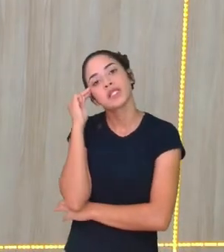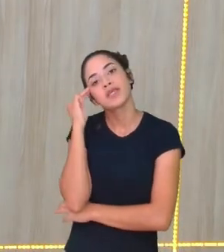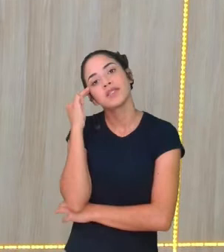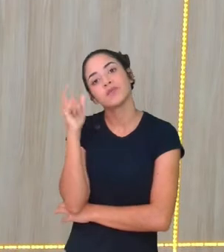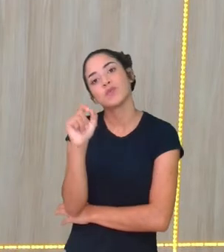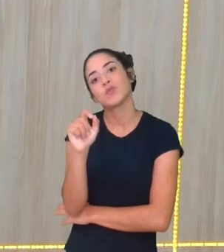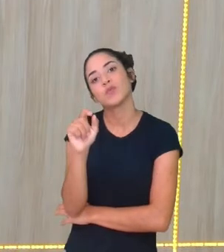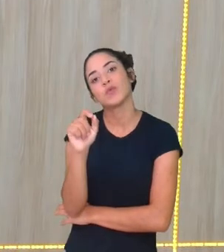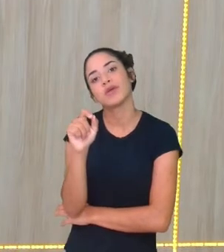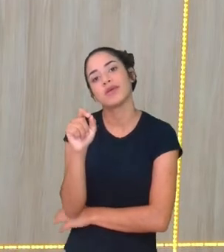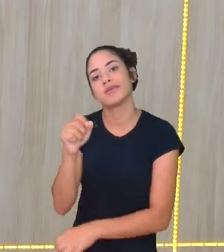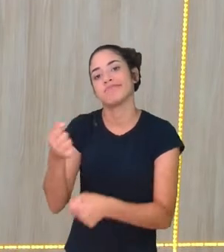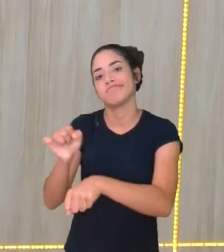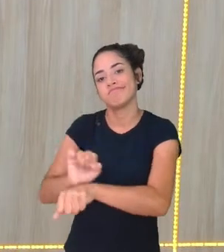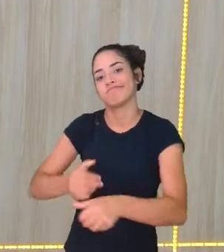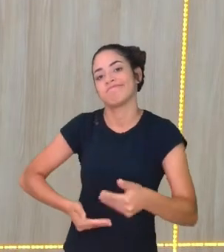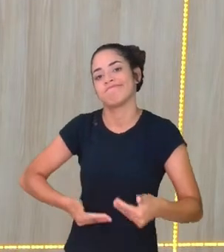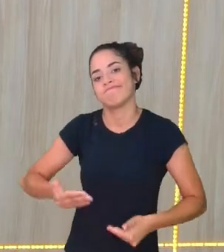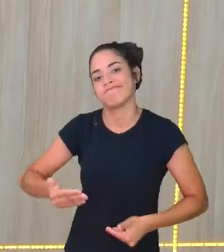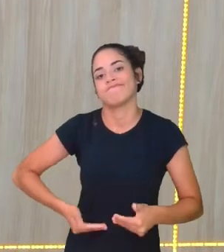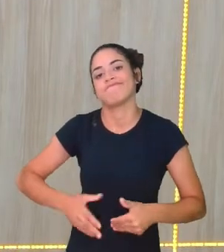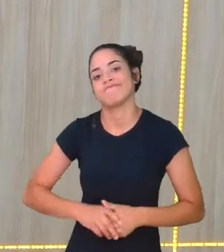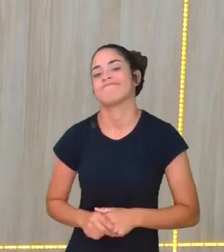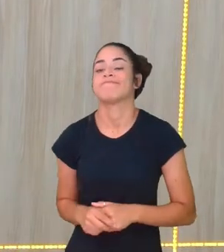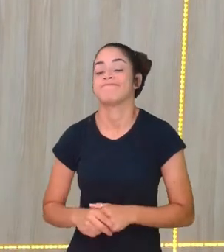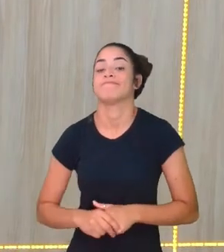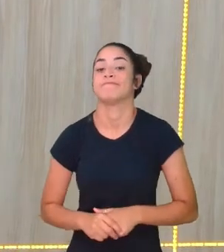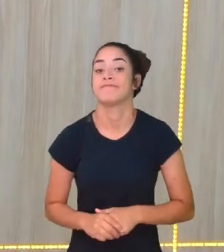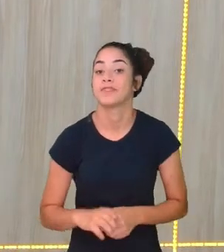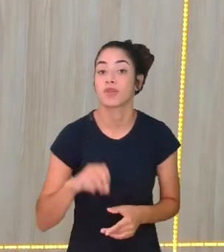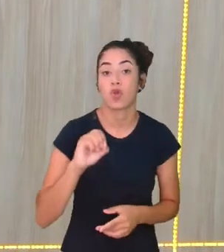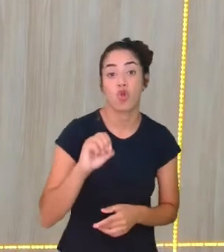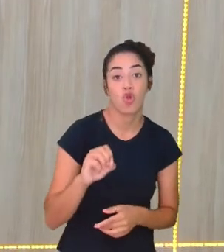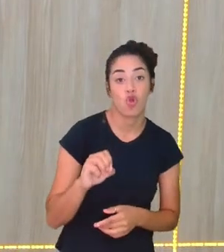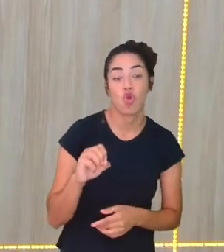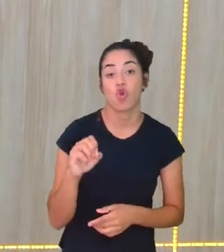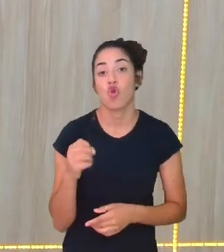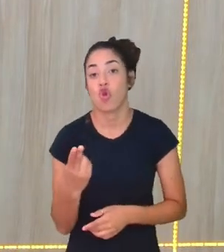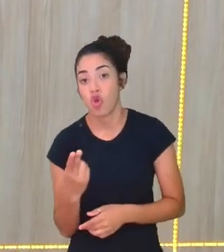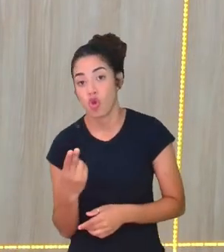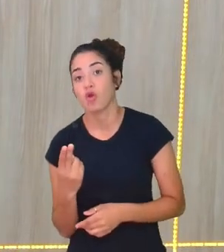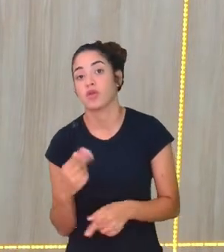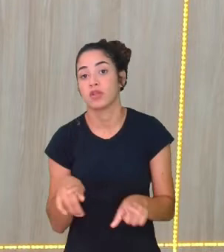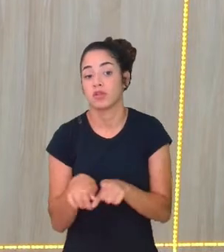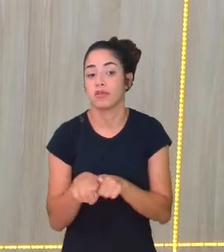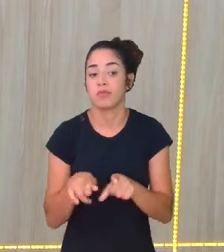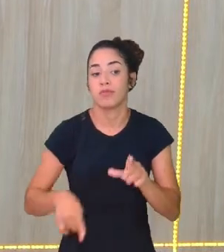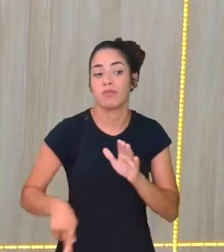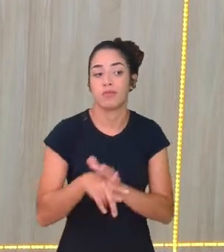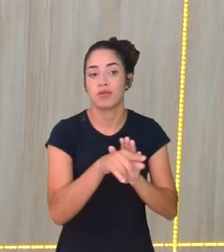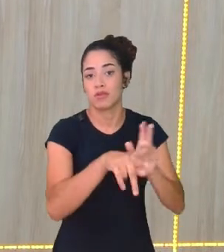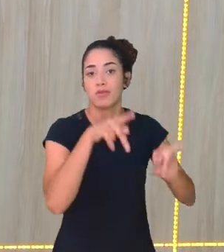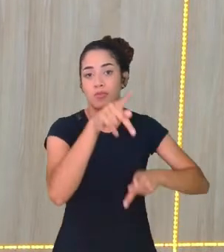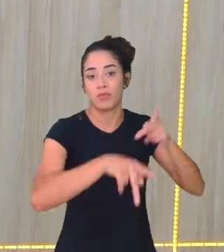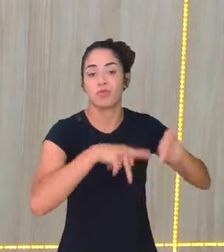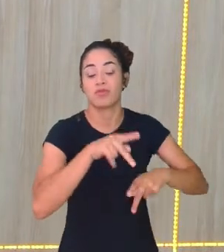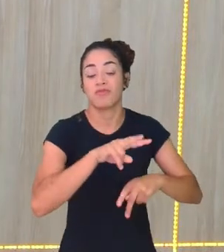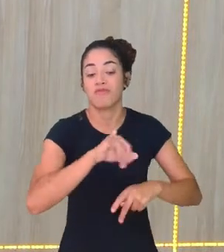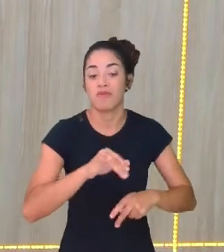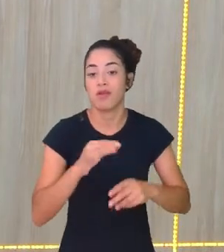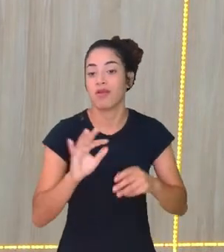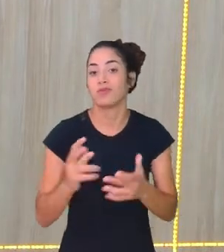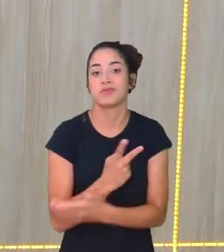escravagista né ou para com essa população isso vai gerar